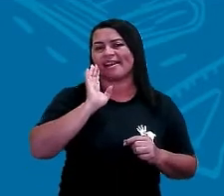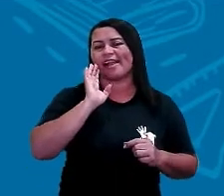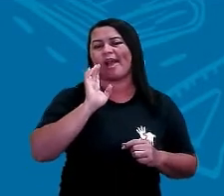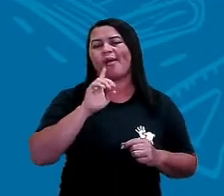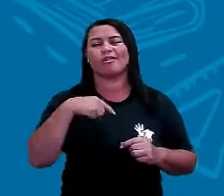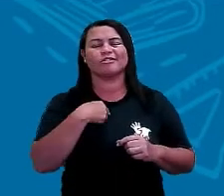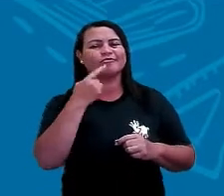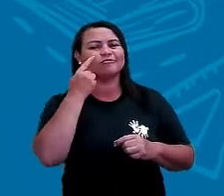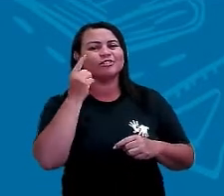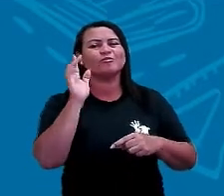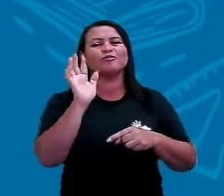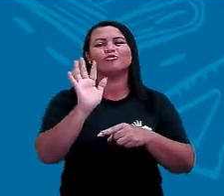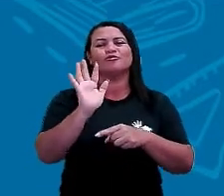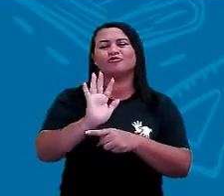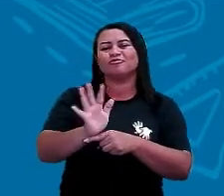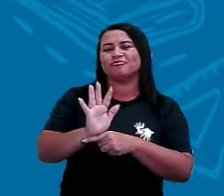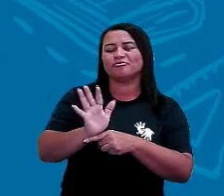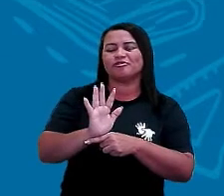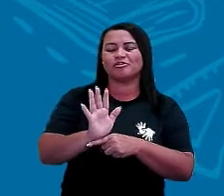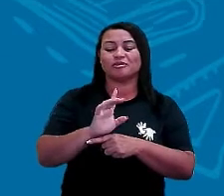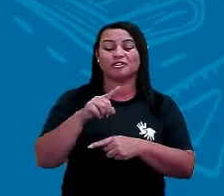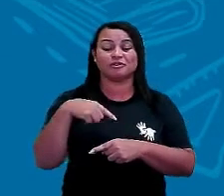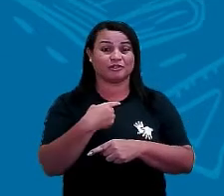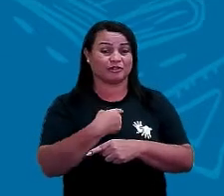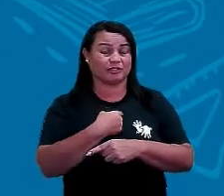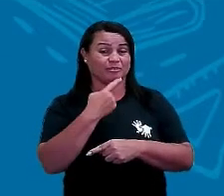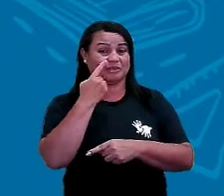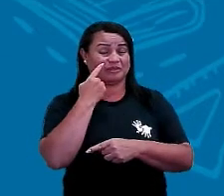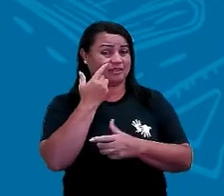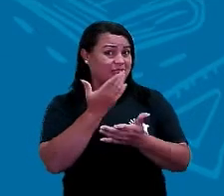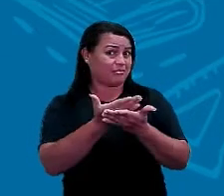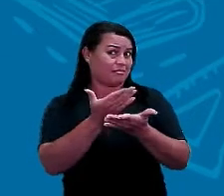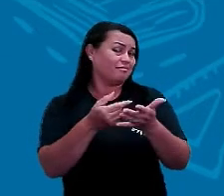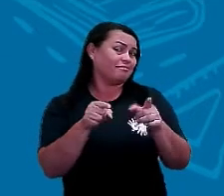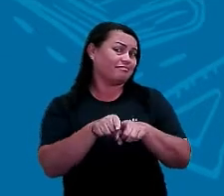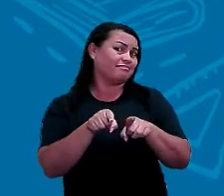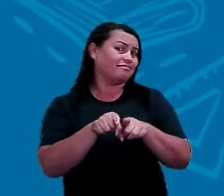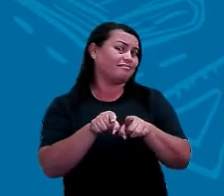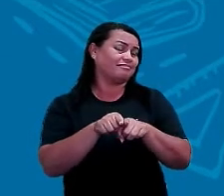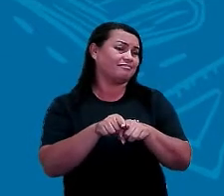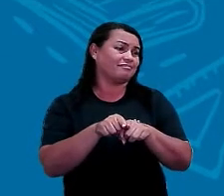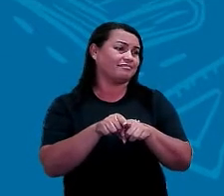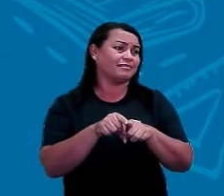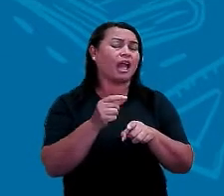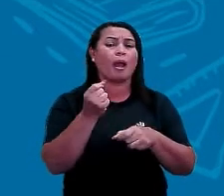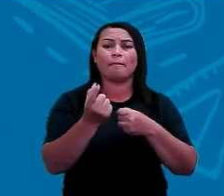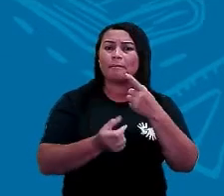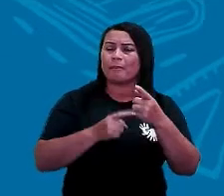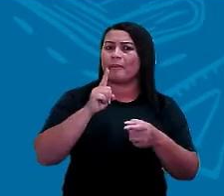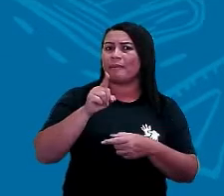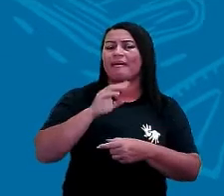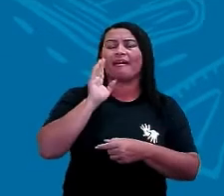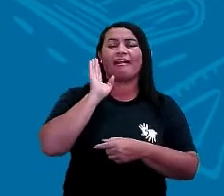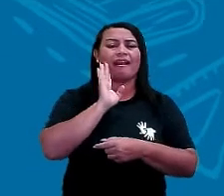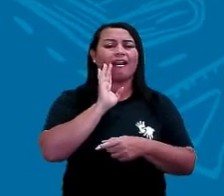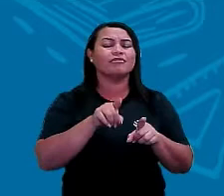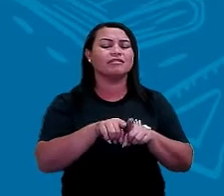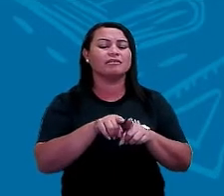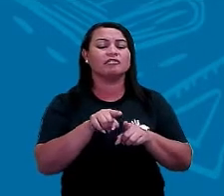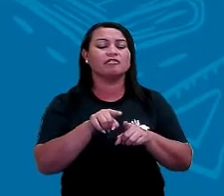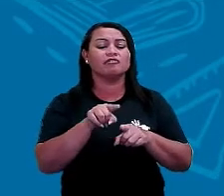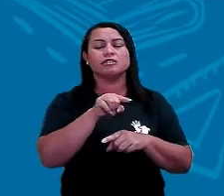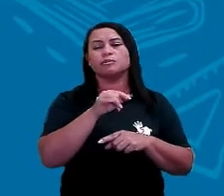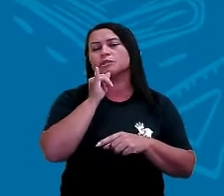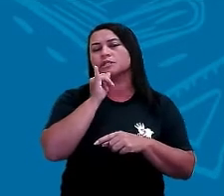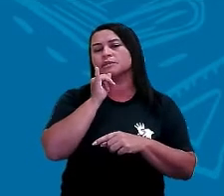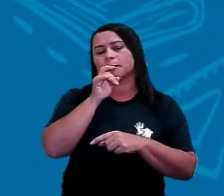assistir um filme, não é? Então, para a gente assistir aula também, a pipoca também é legal para a gente assistir. Imagina vocês